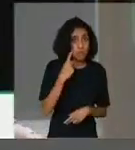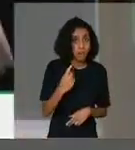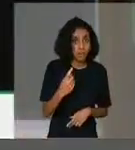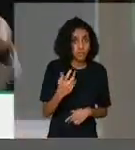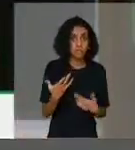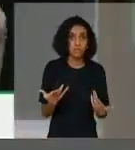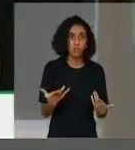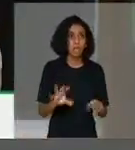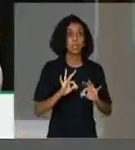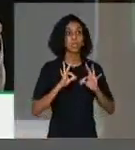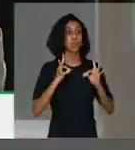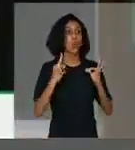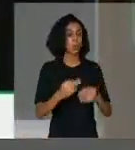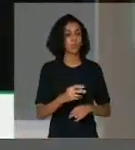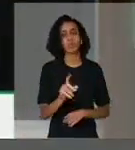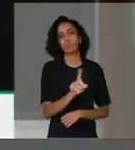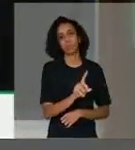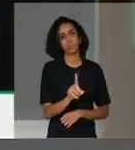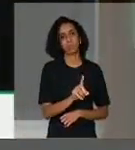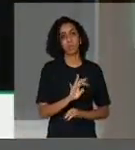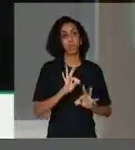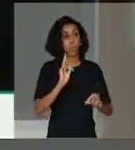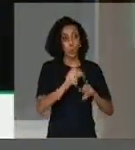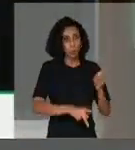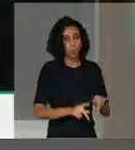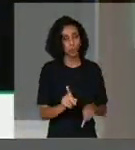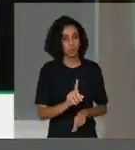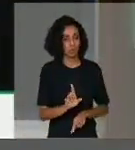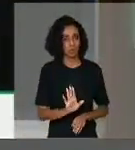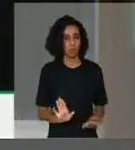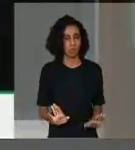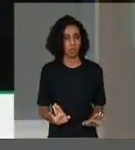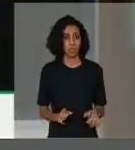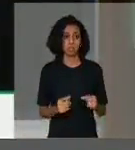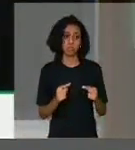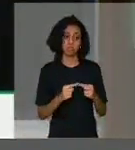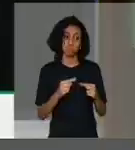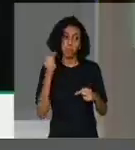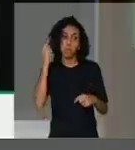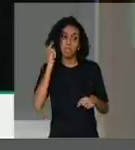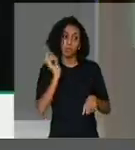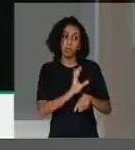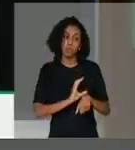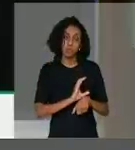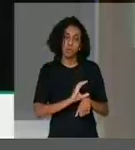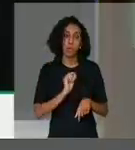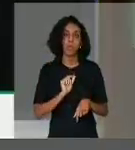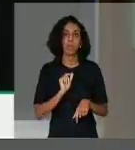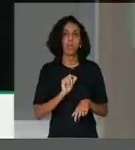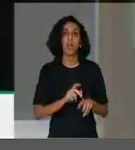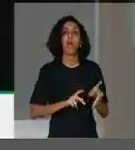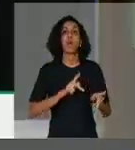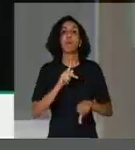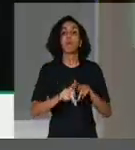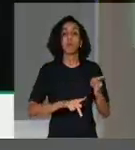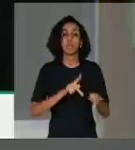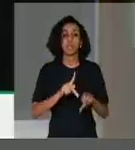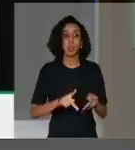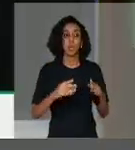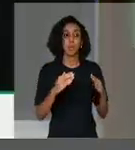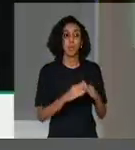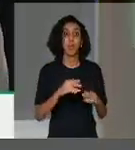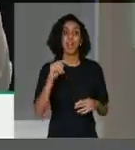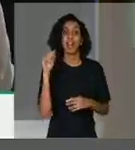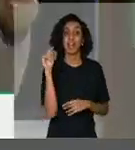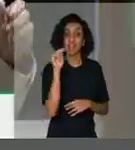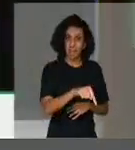do estado todo. Não, interessado, ao meu ver, e ao que está na Constituição que ajudei a fazer, é a população que será